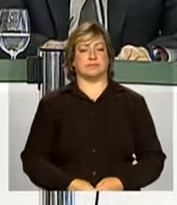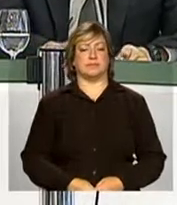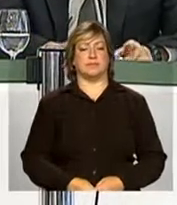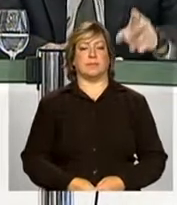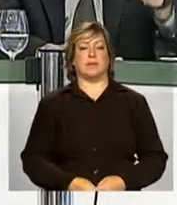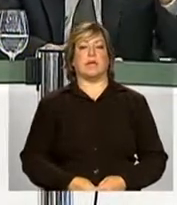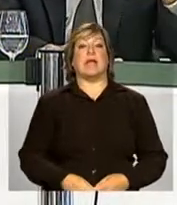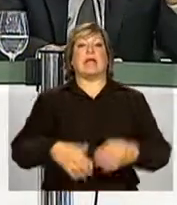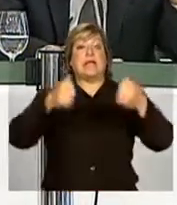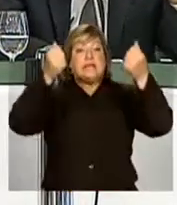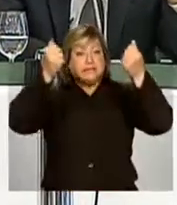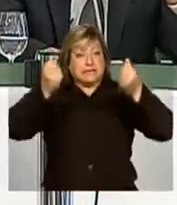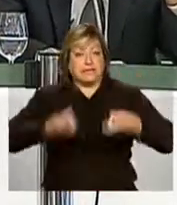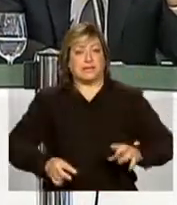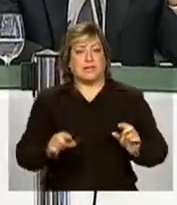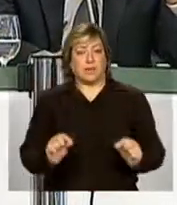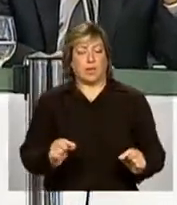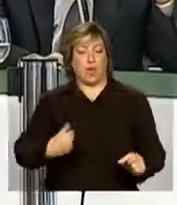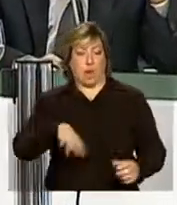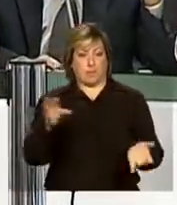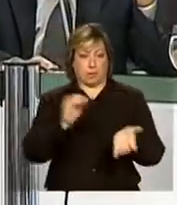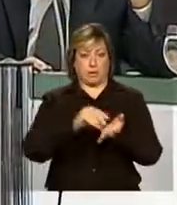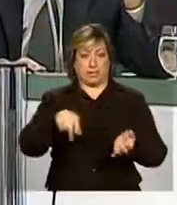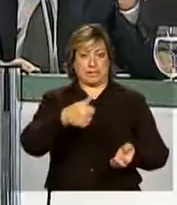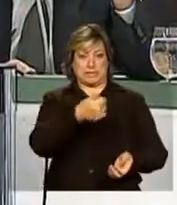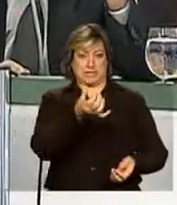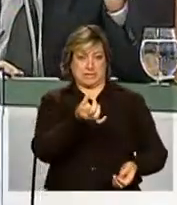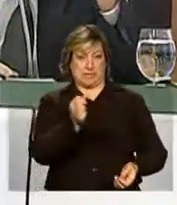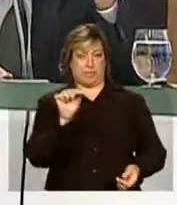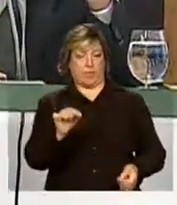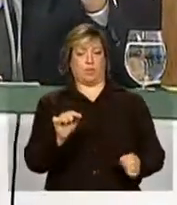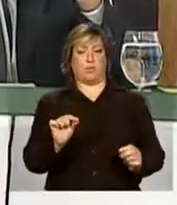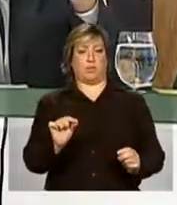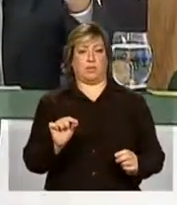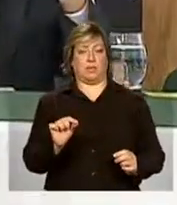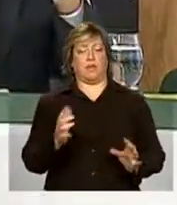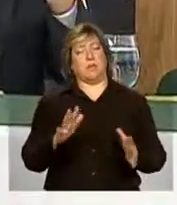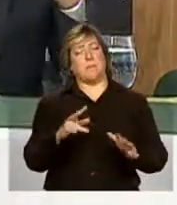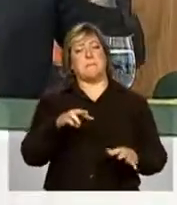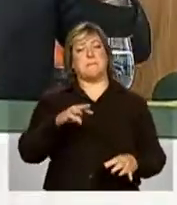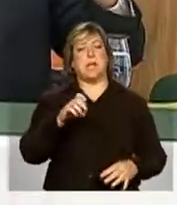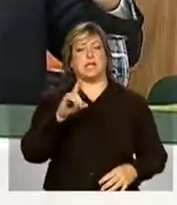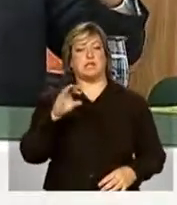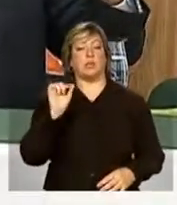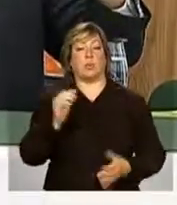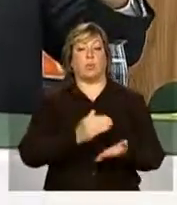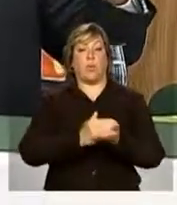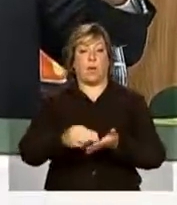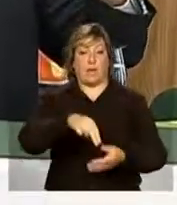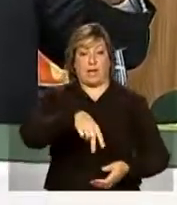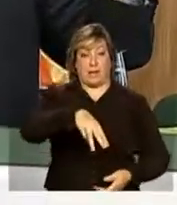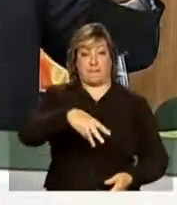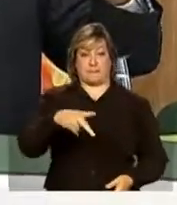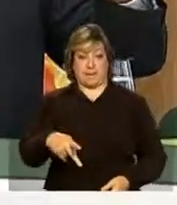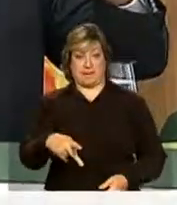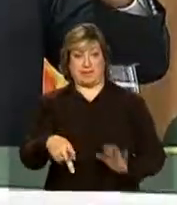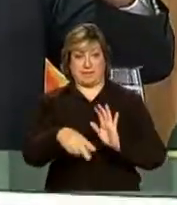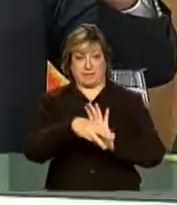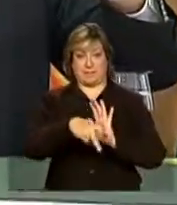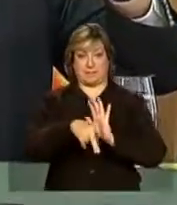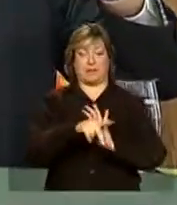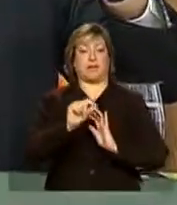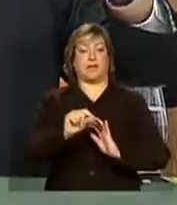Só esclarecendo, na verdade, quando colocamos esses 16 pontos, porque isso é valor médio. O princípio da MP, que foi